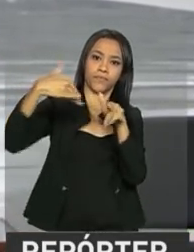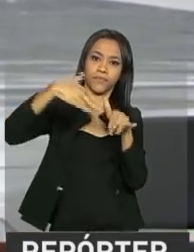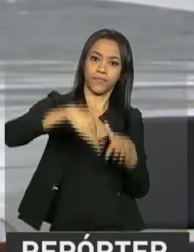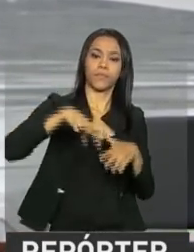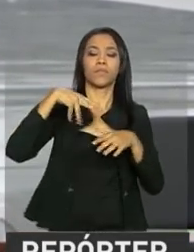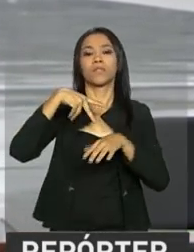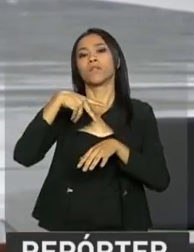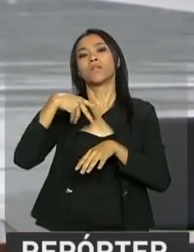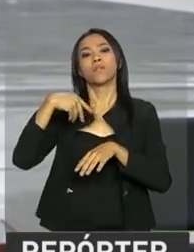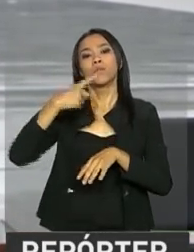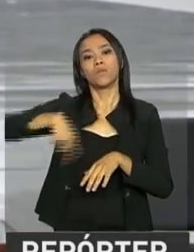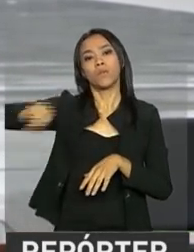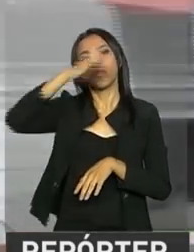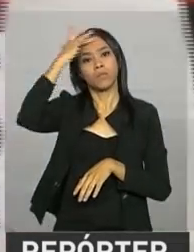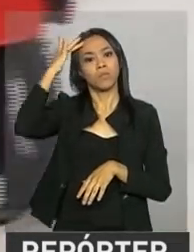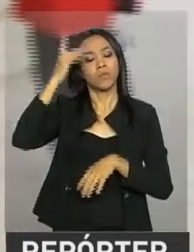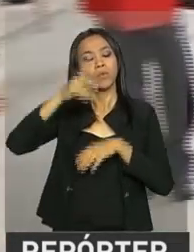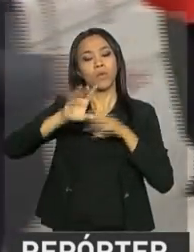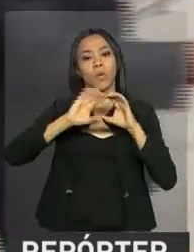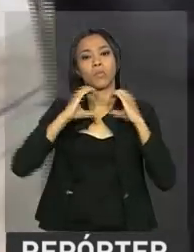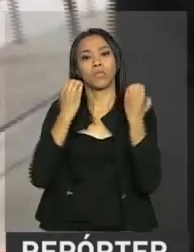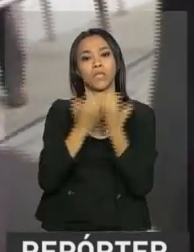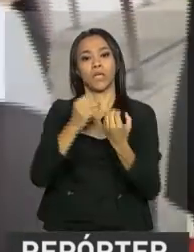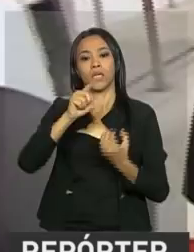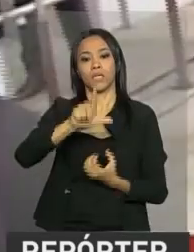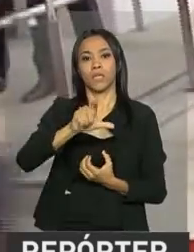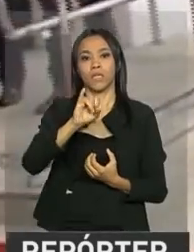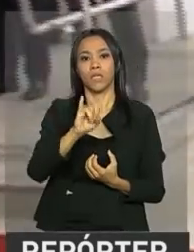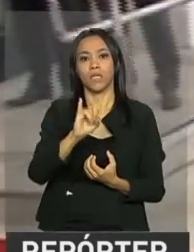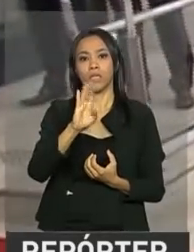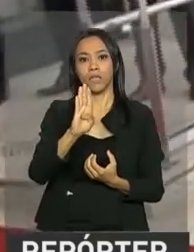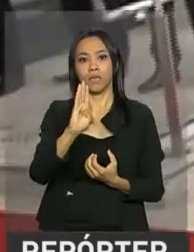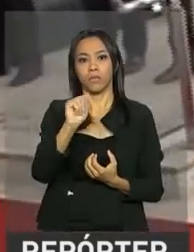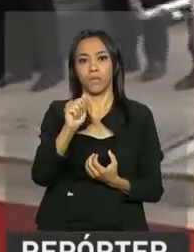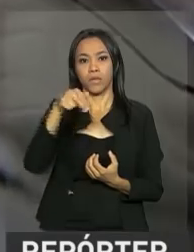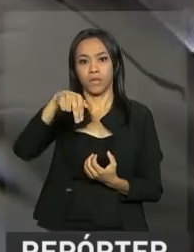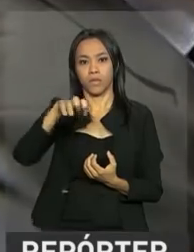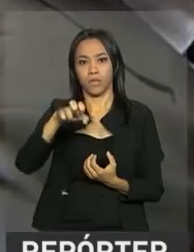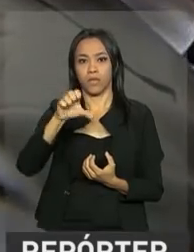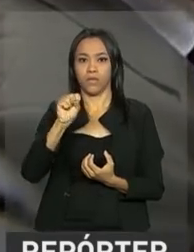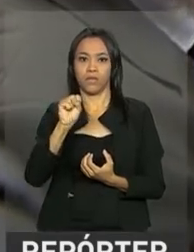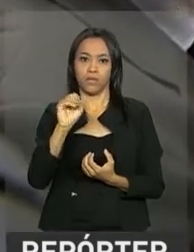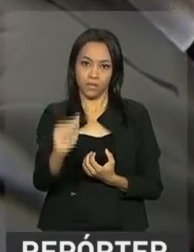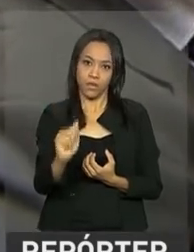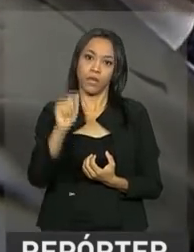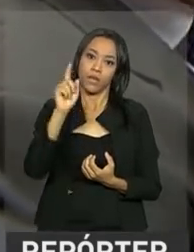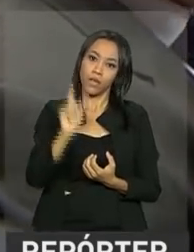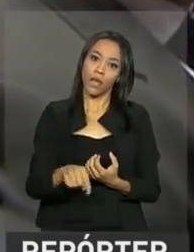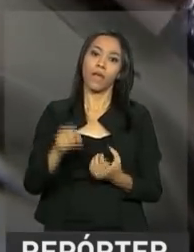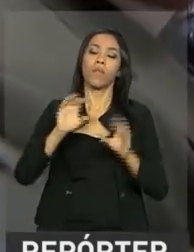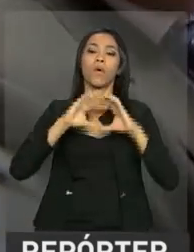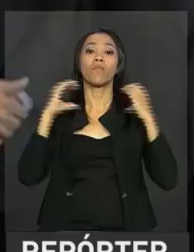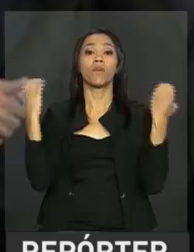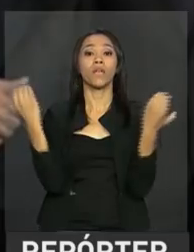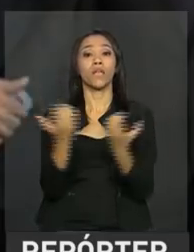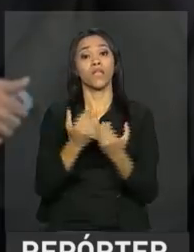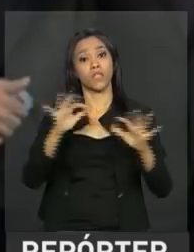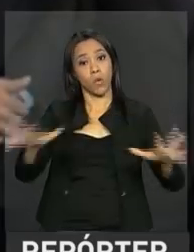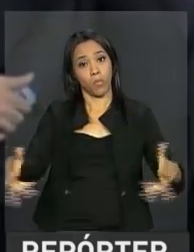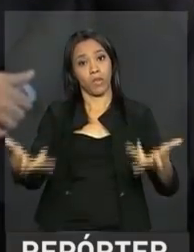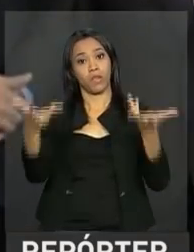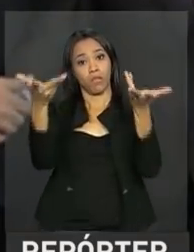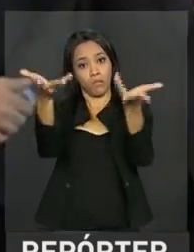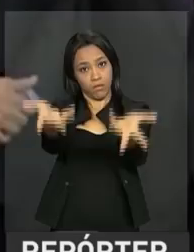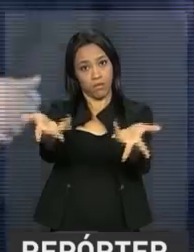que ocorreu neste domingo em São Paulo. A LDE, como também é chamada essa conferência, faz uma homenagem à